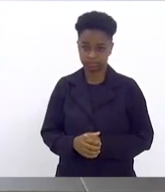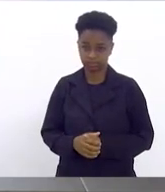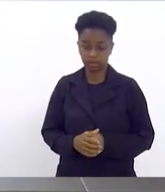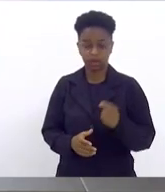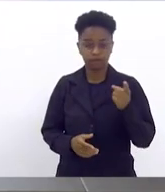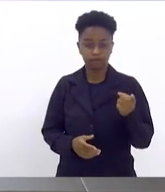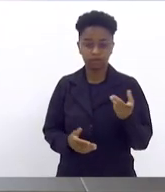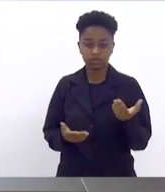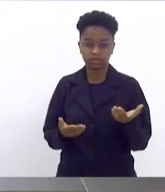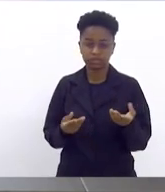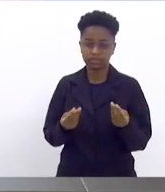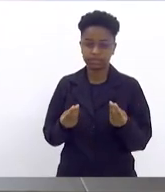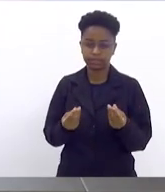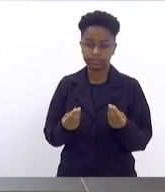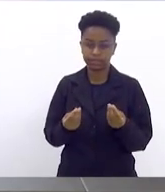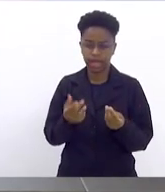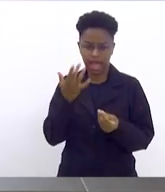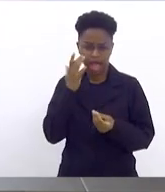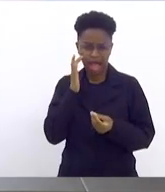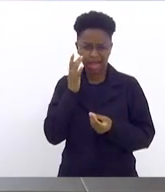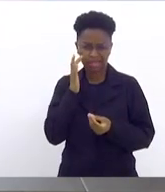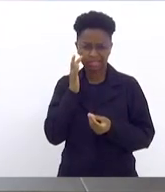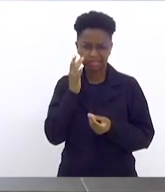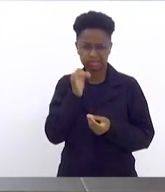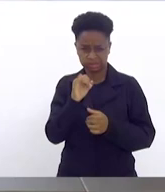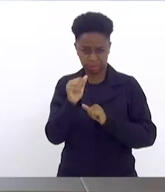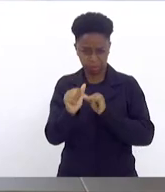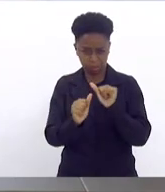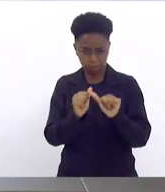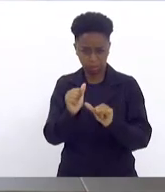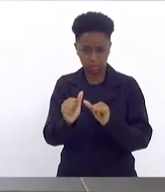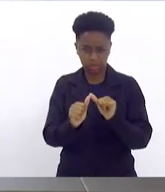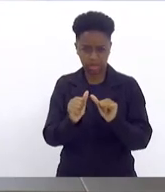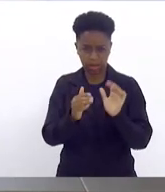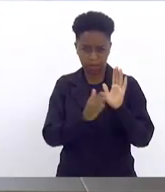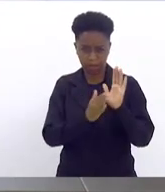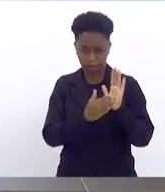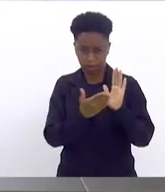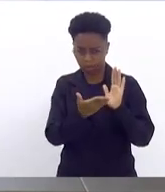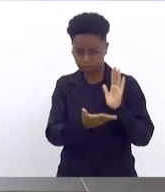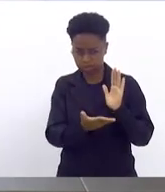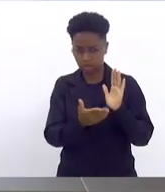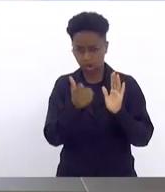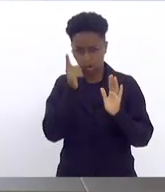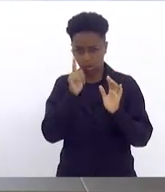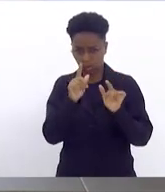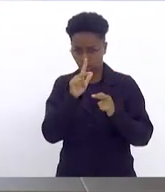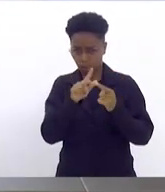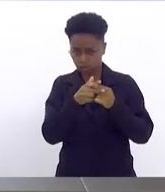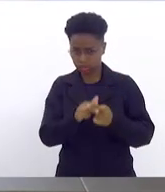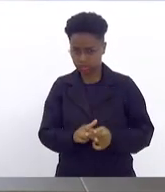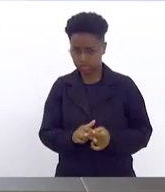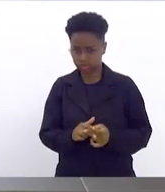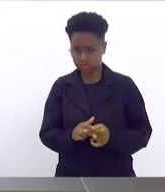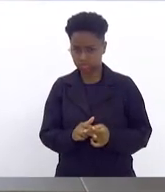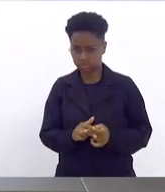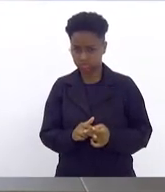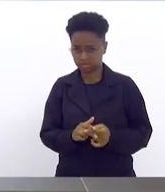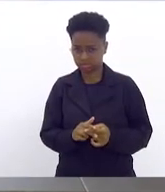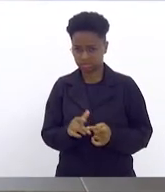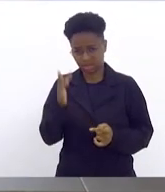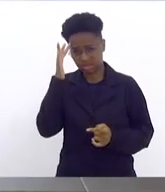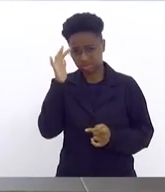Vossa Excelência considera que se mudando e fazendo a alteração proposta, a gente consegue corrigir? Acho que é um bom